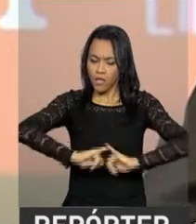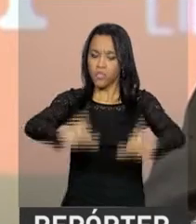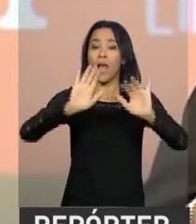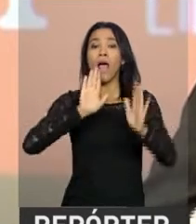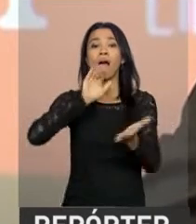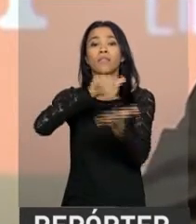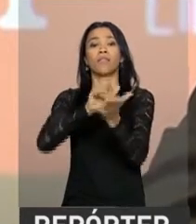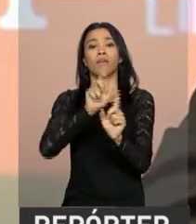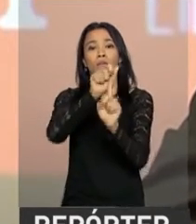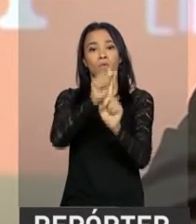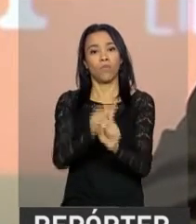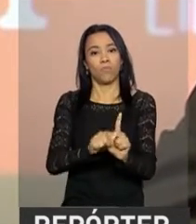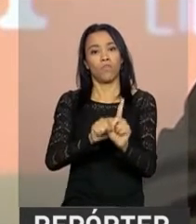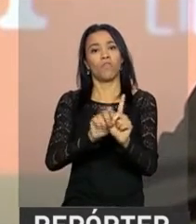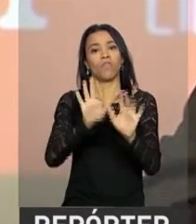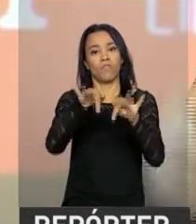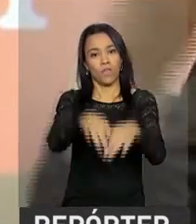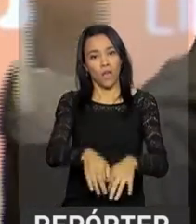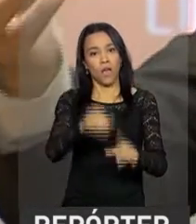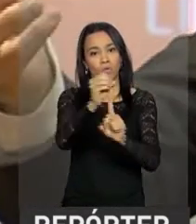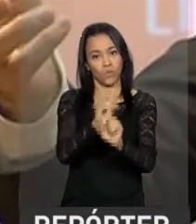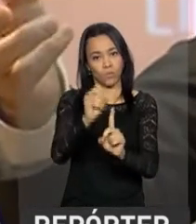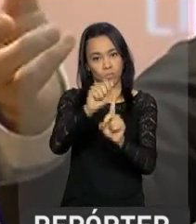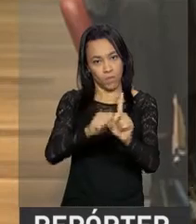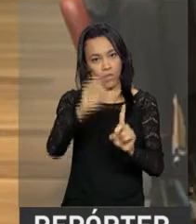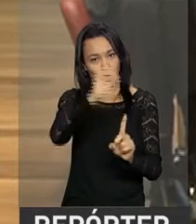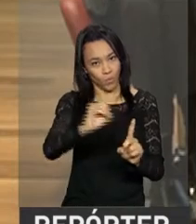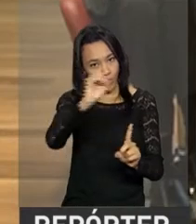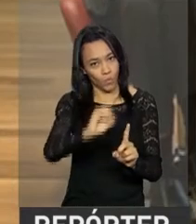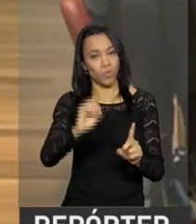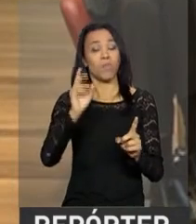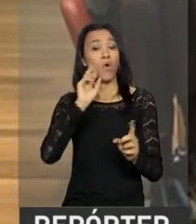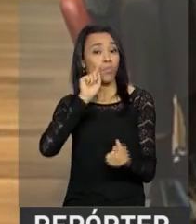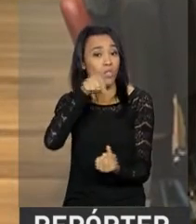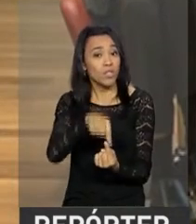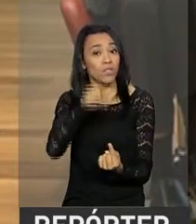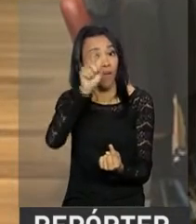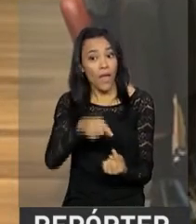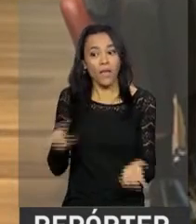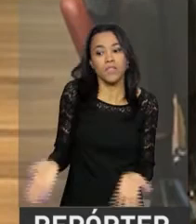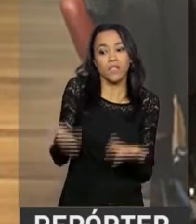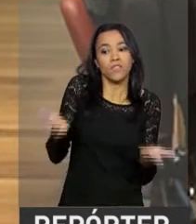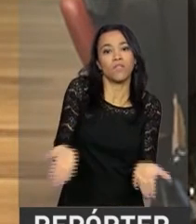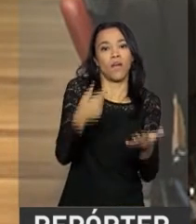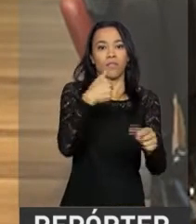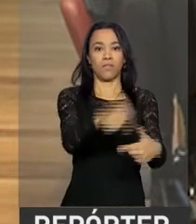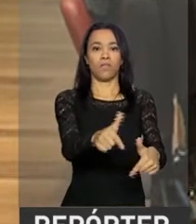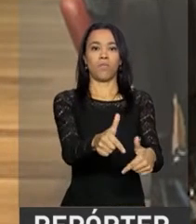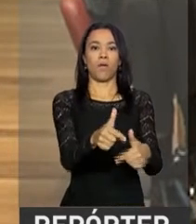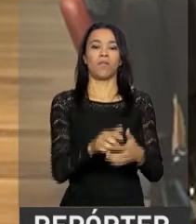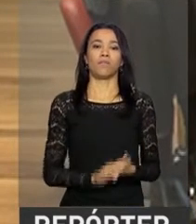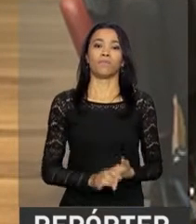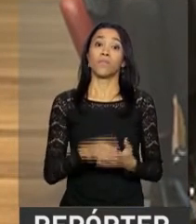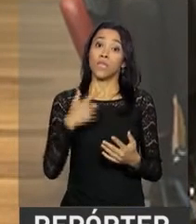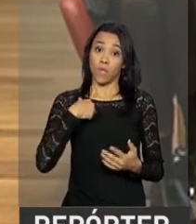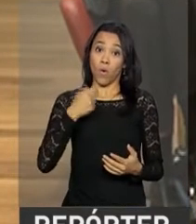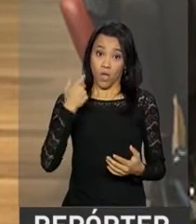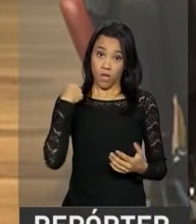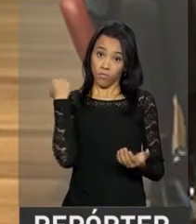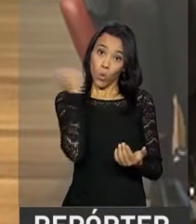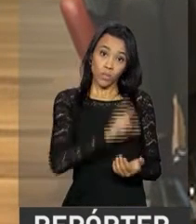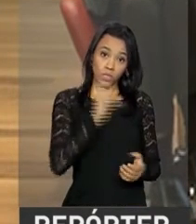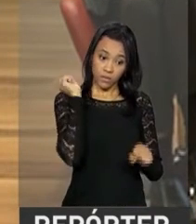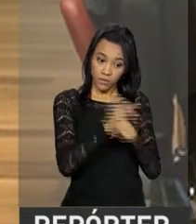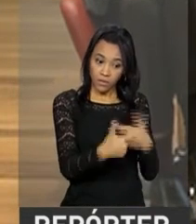é incentivar as pessoas a terem um emprego formal seria entrar no emprego agora formalizar o emprego vai continuar dois anos recebendo o bolsa